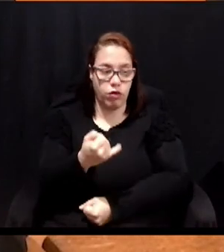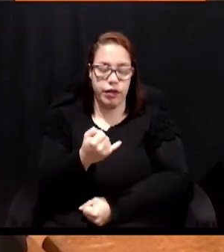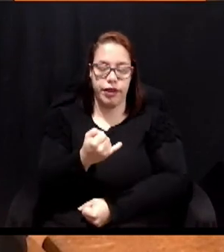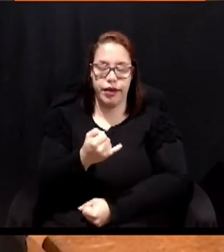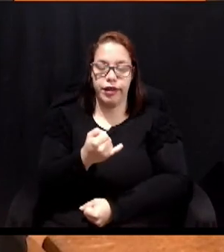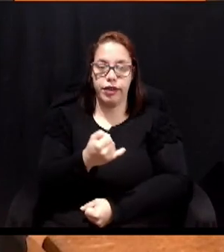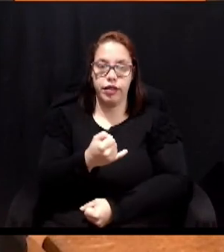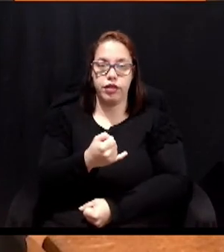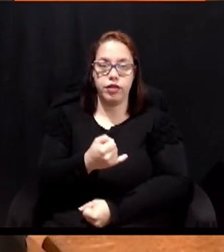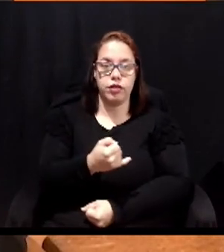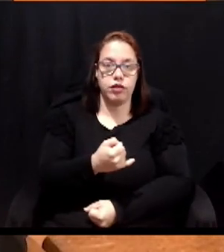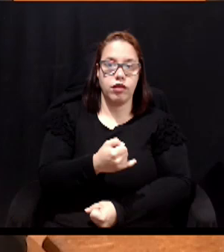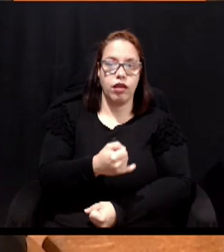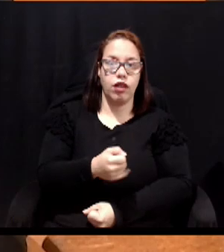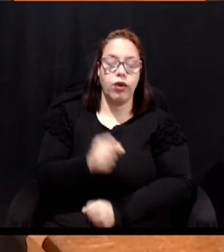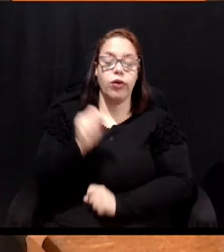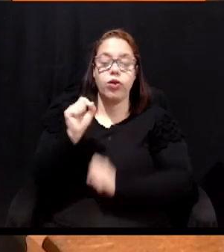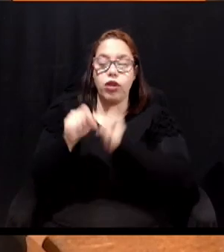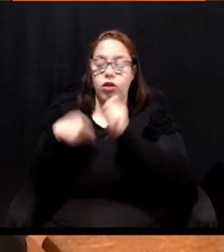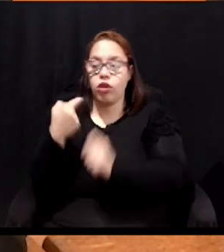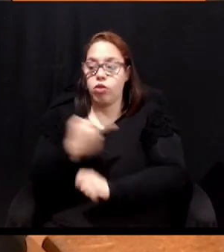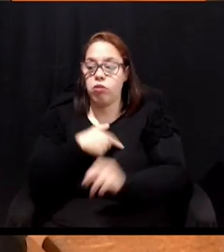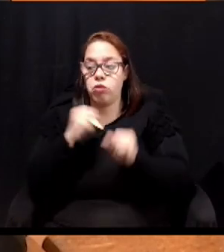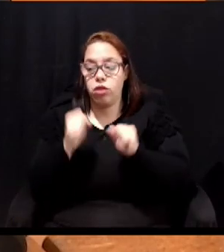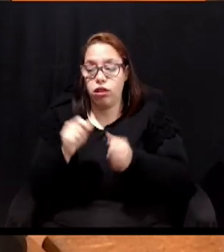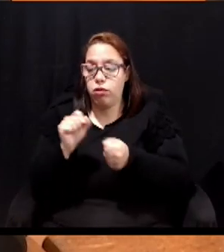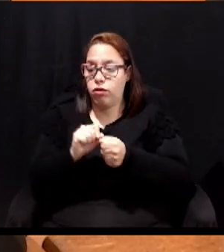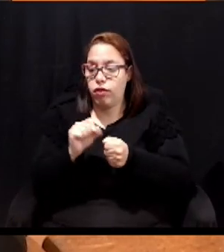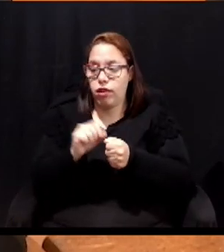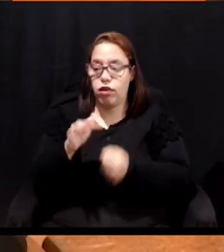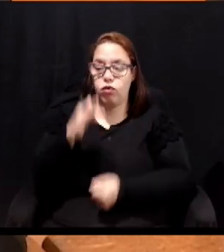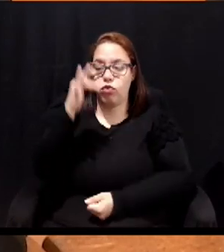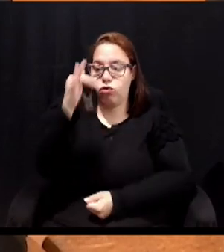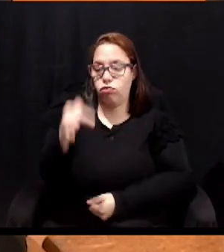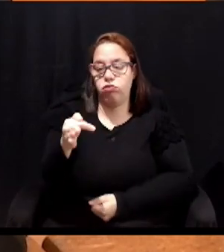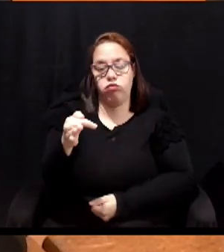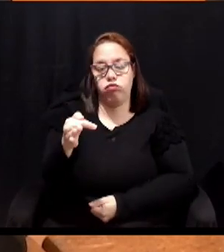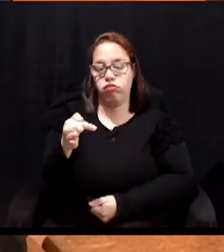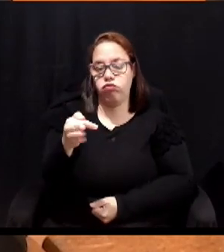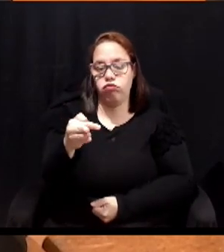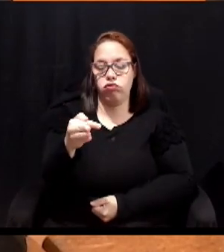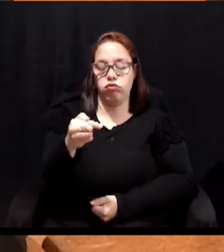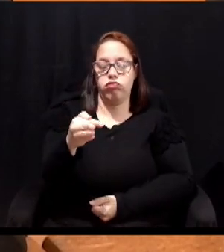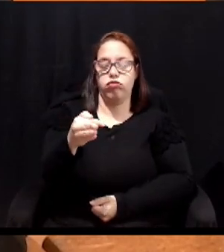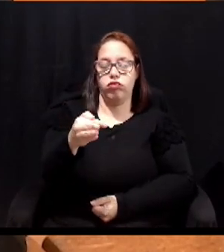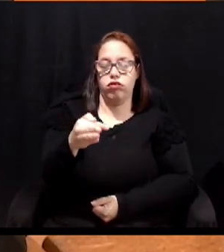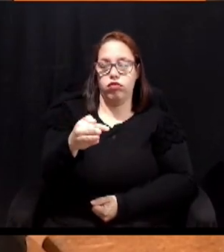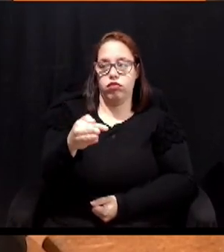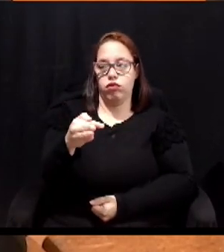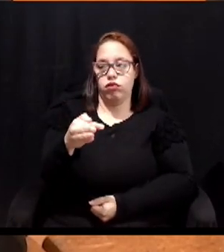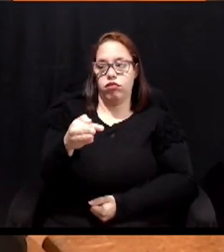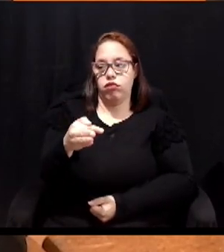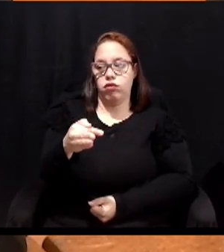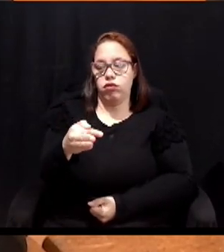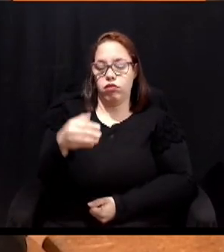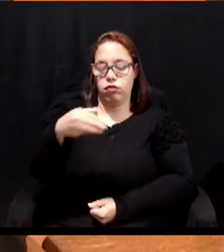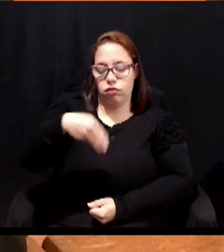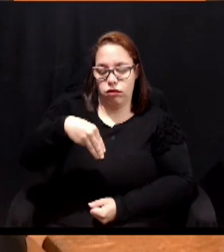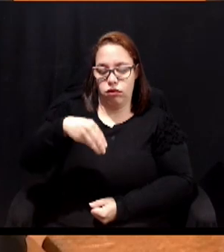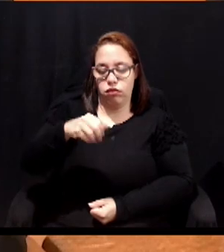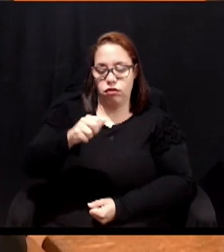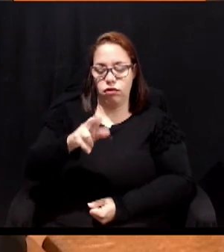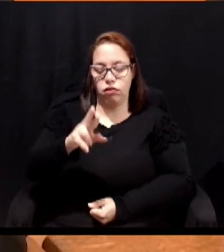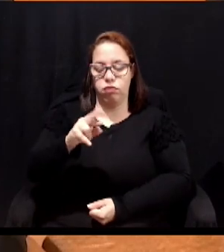que nós podemos fazer e ainda pegando aí, parafraseando o Maurinei, o que é? Abrindo as portas